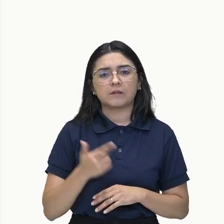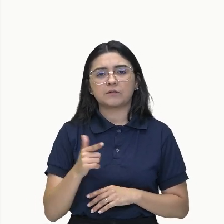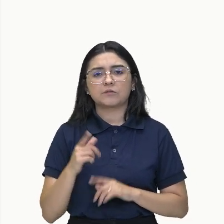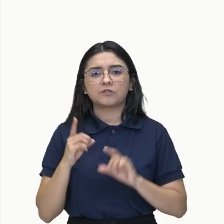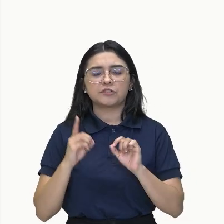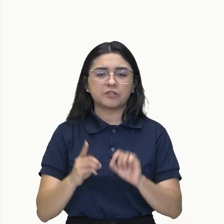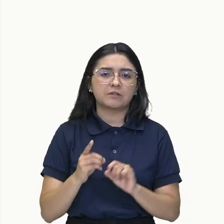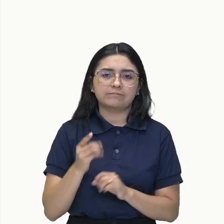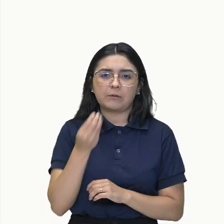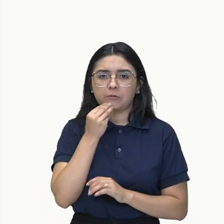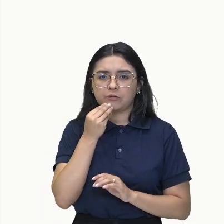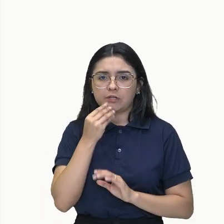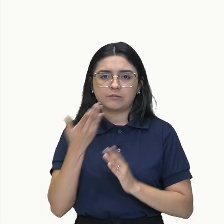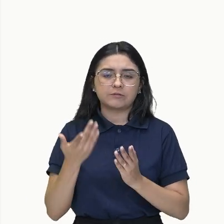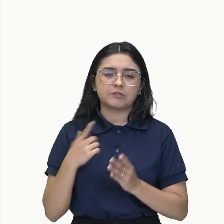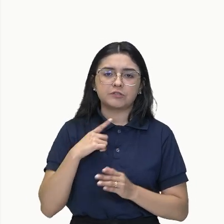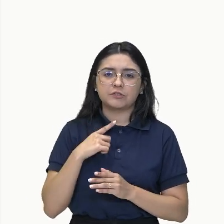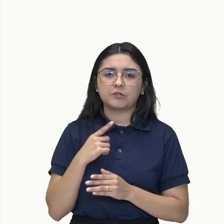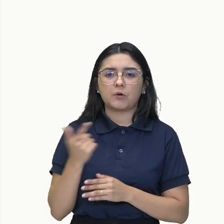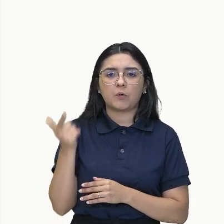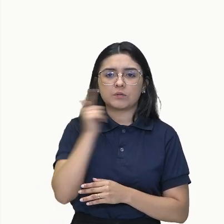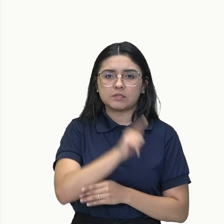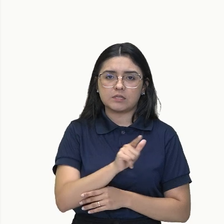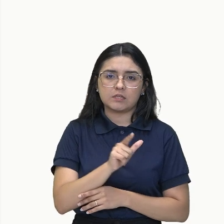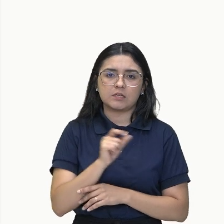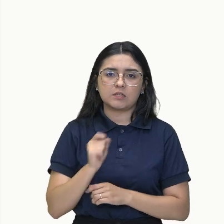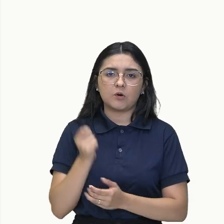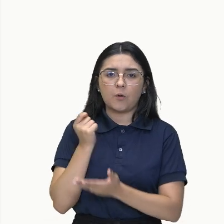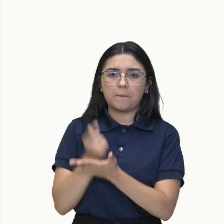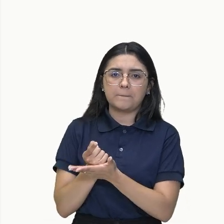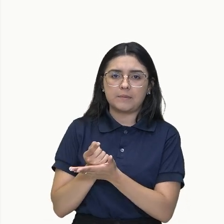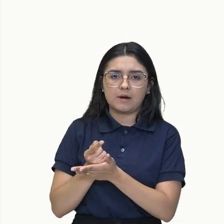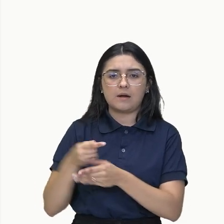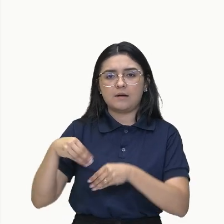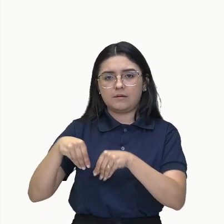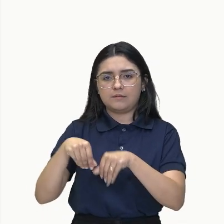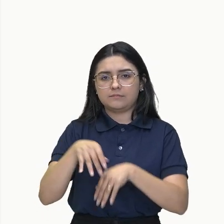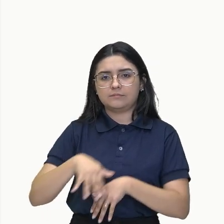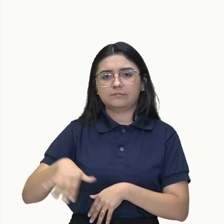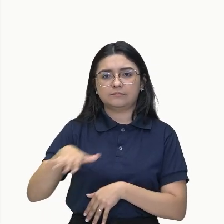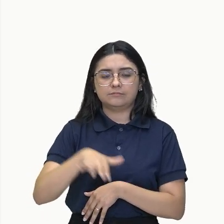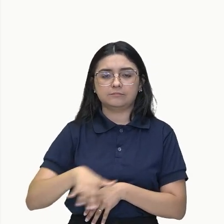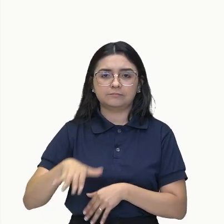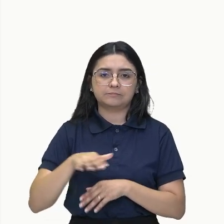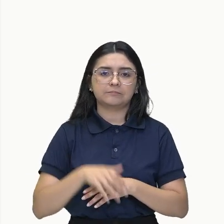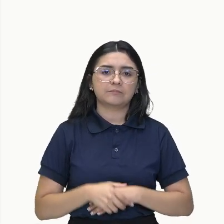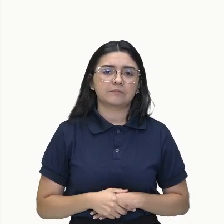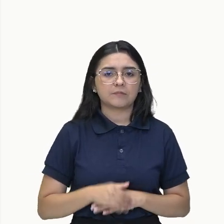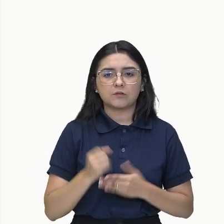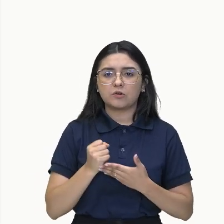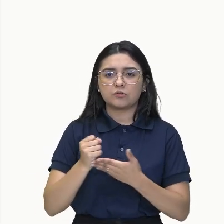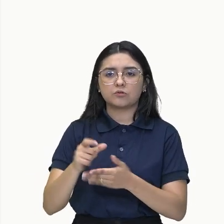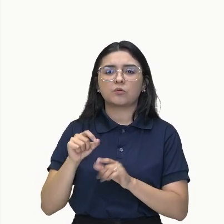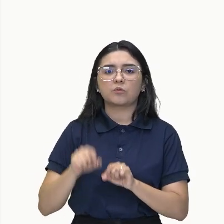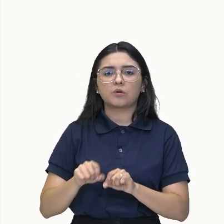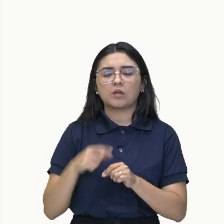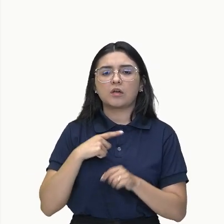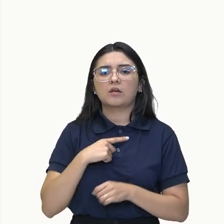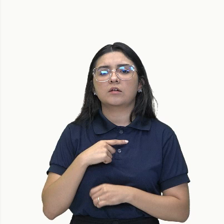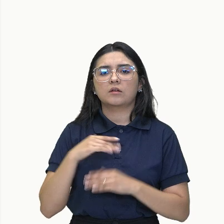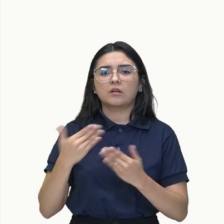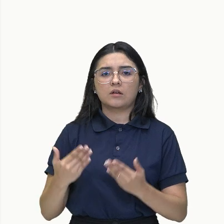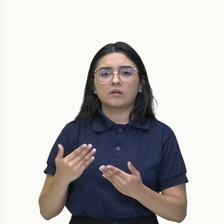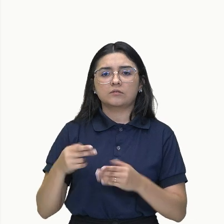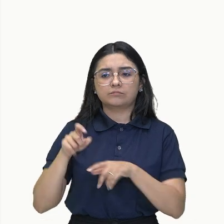pequena chance e grande dificuldade de obter um lote de terras. Isso favoreceu os grandes fazendeiros, as